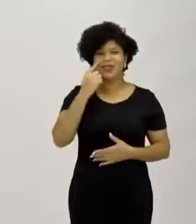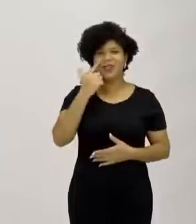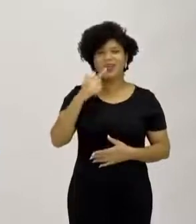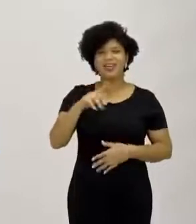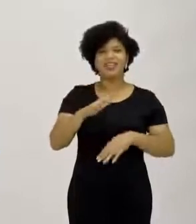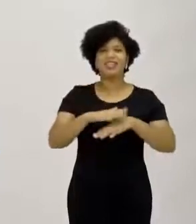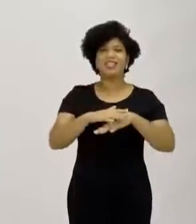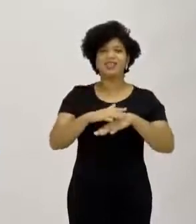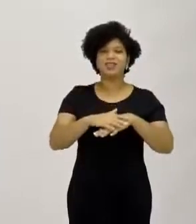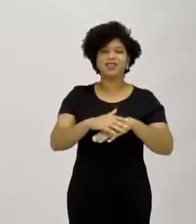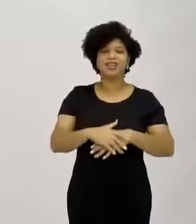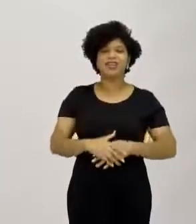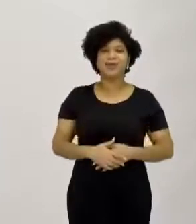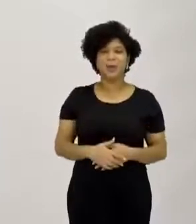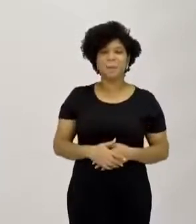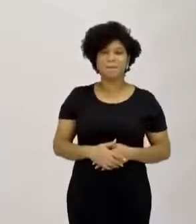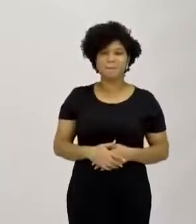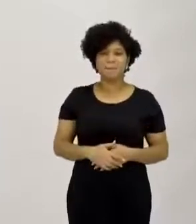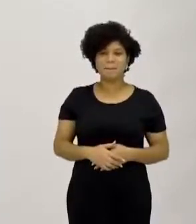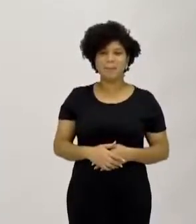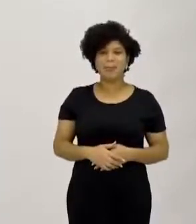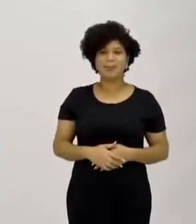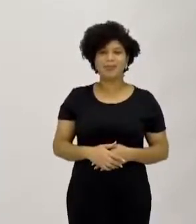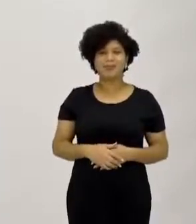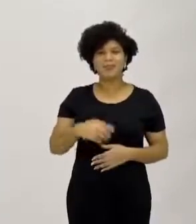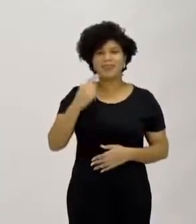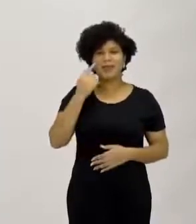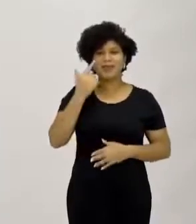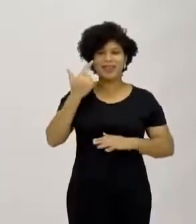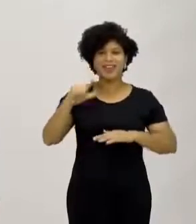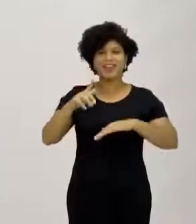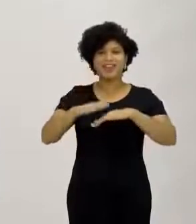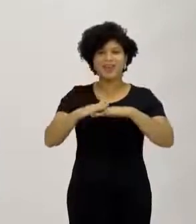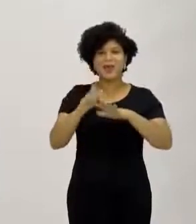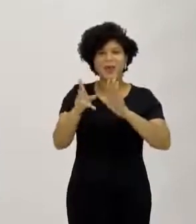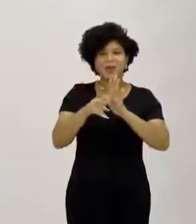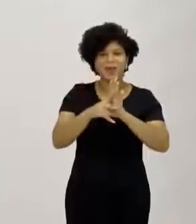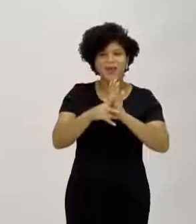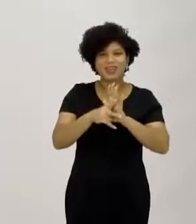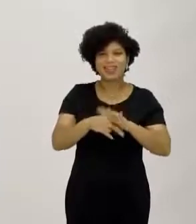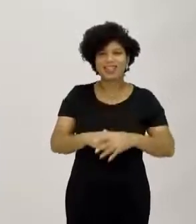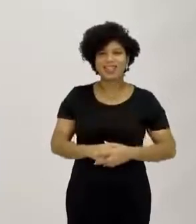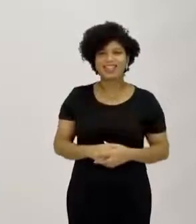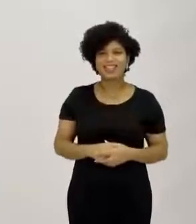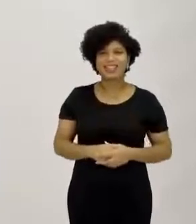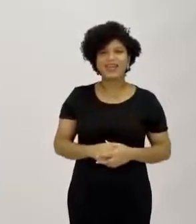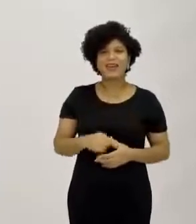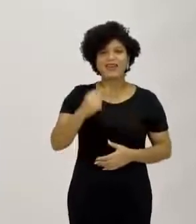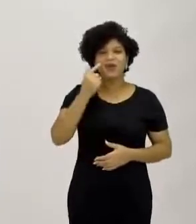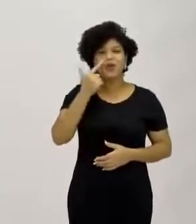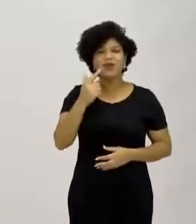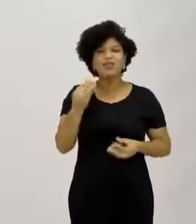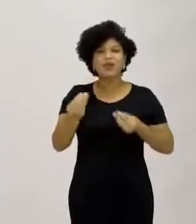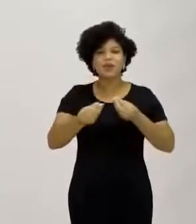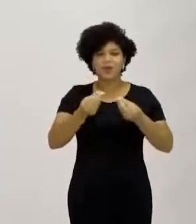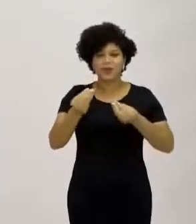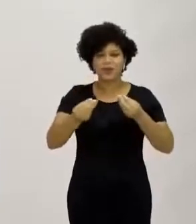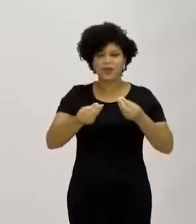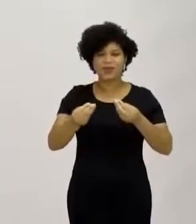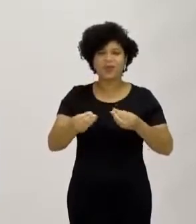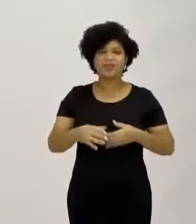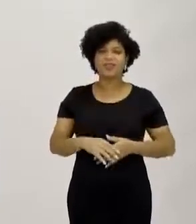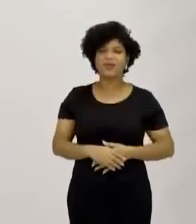é... Eu vou conferir aqui, professor Giba. Confere aí, confere aí. Eu já acho alguma coisa, mas a galera tá apontando aqui